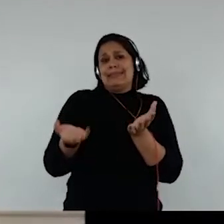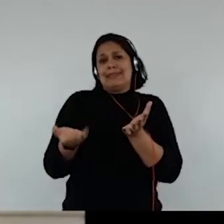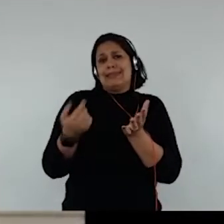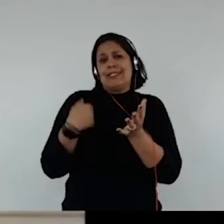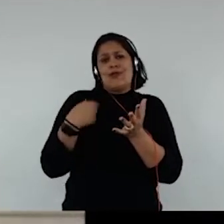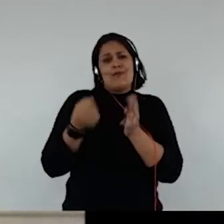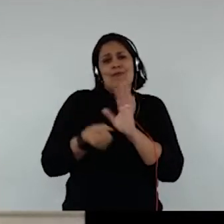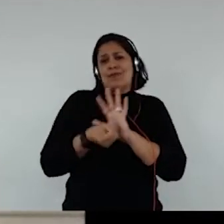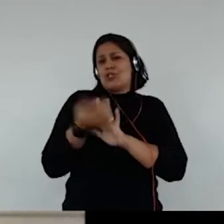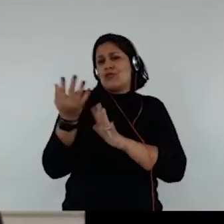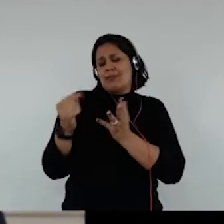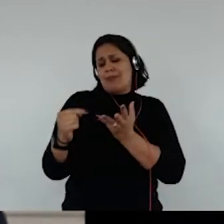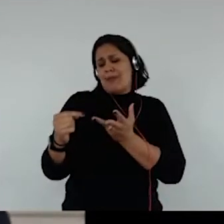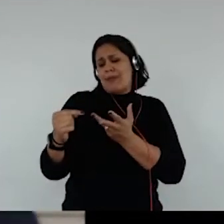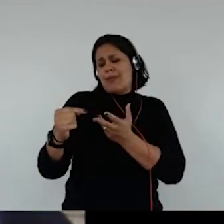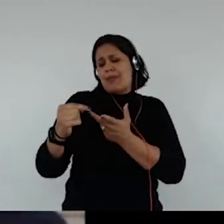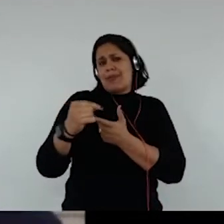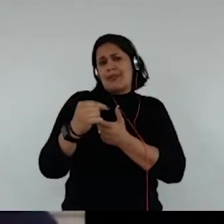enumerei diversas